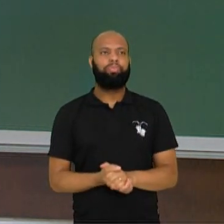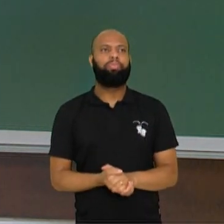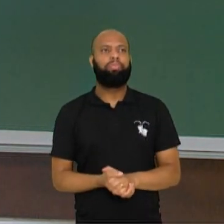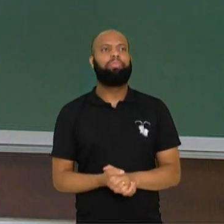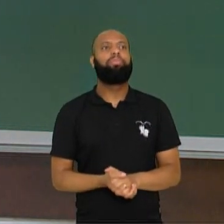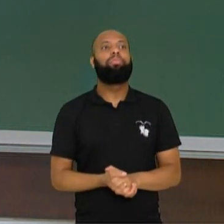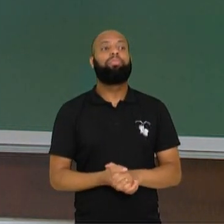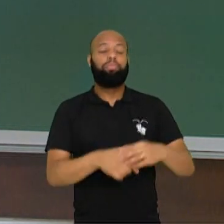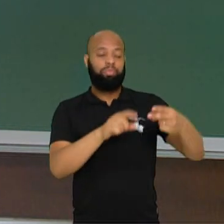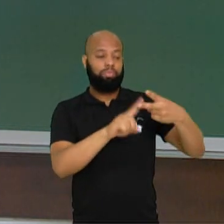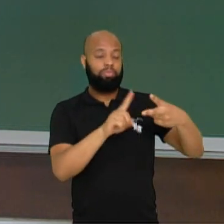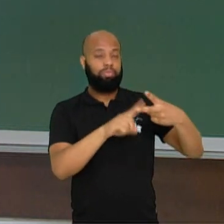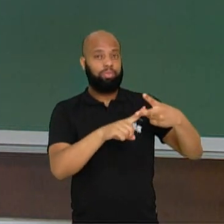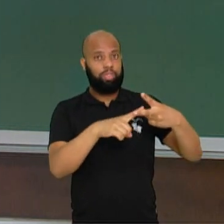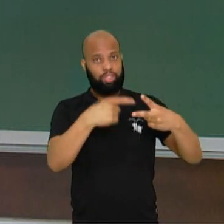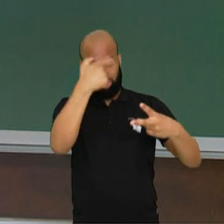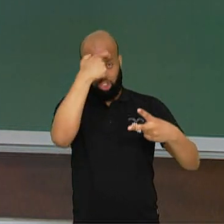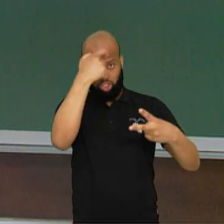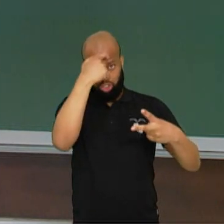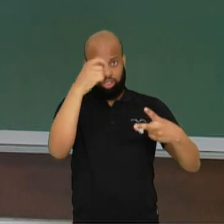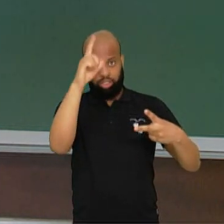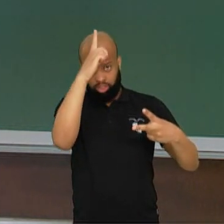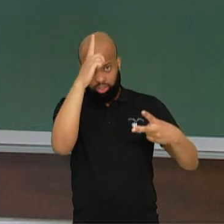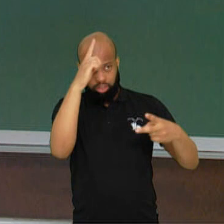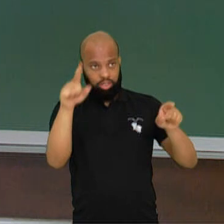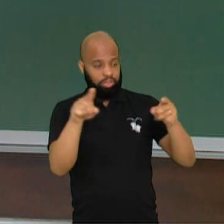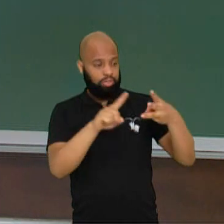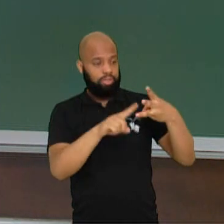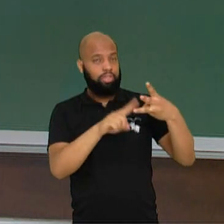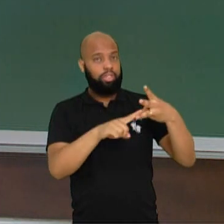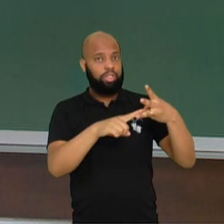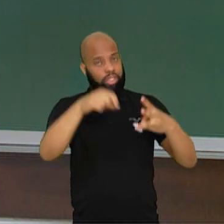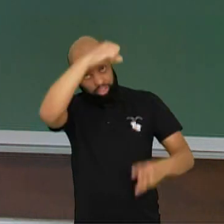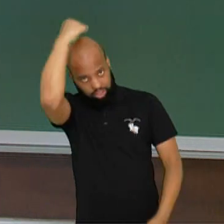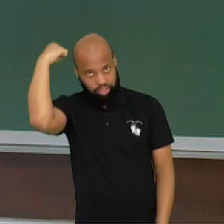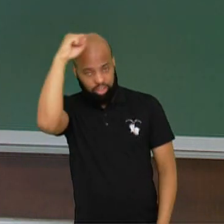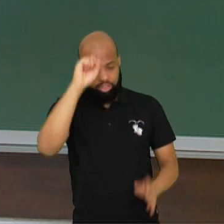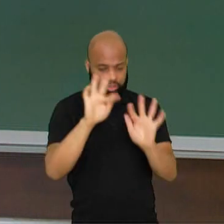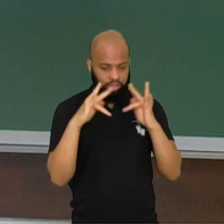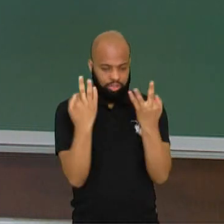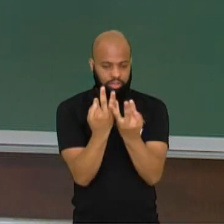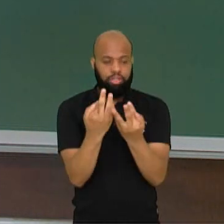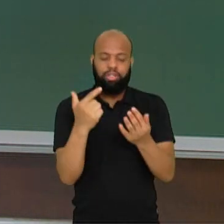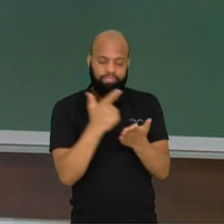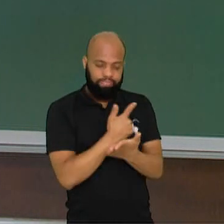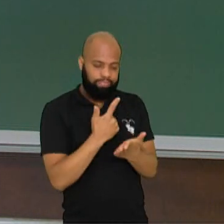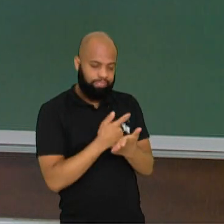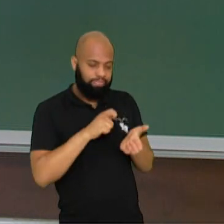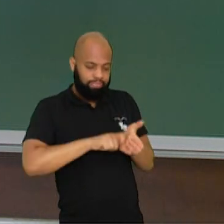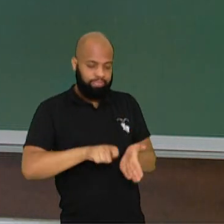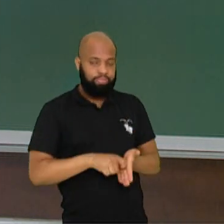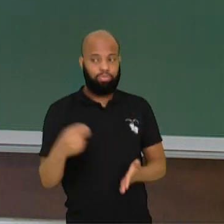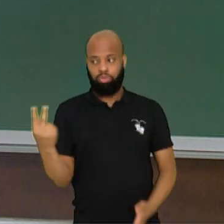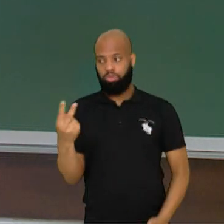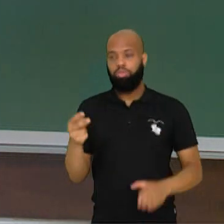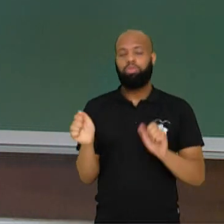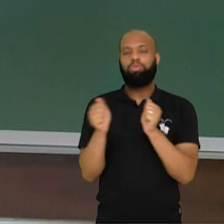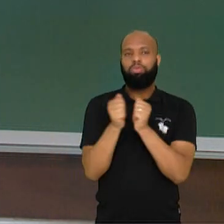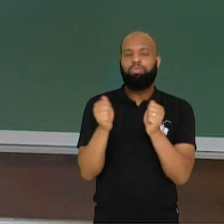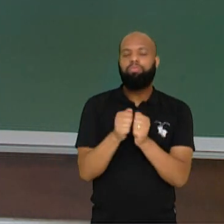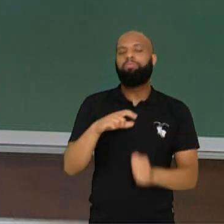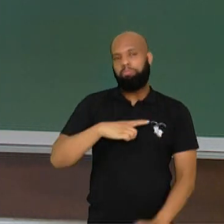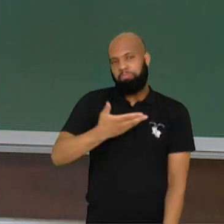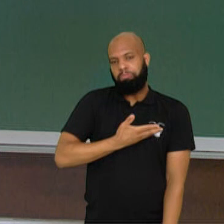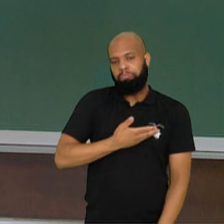comunismo. A ideologia alemã e a Sagrada Família. Então, são obras escritas aí em parceria entre esses